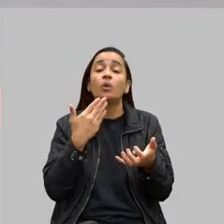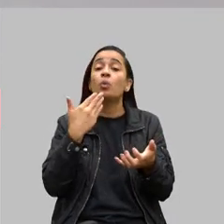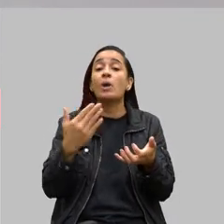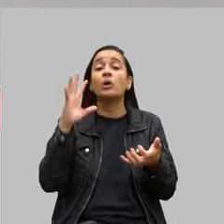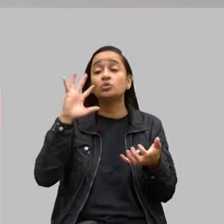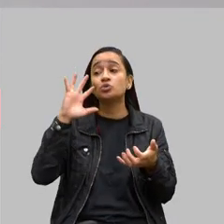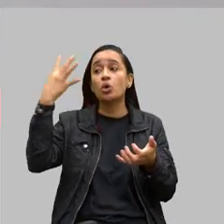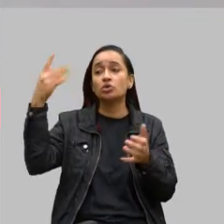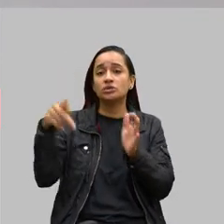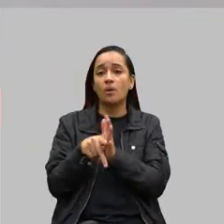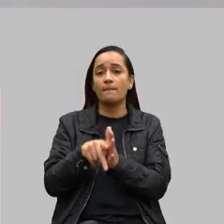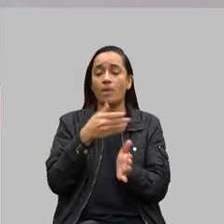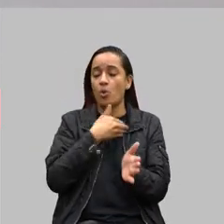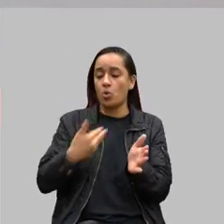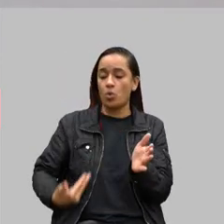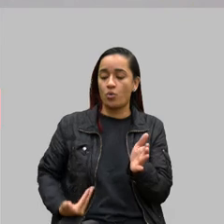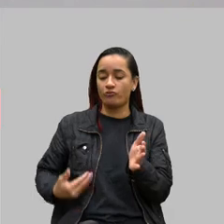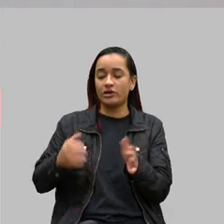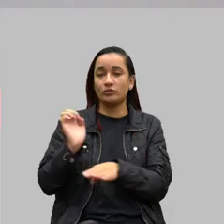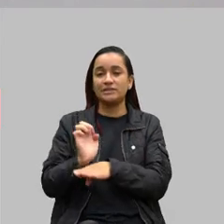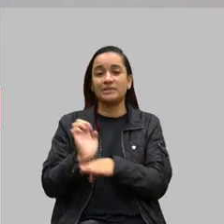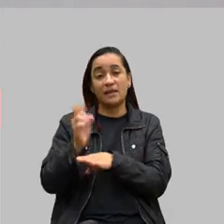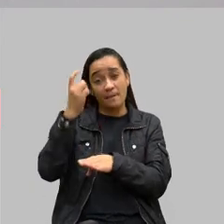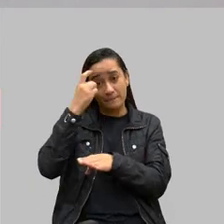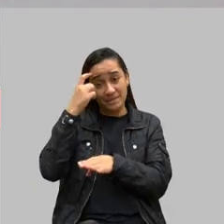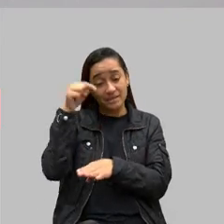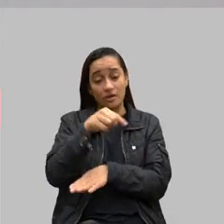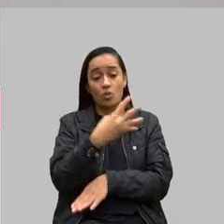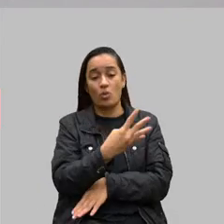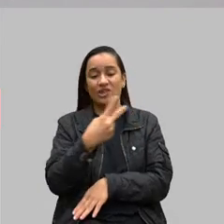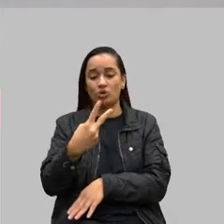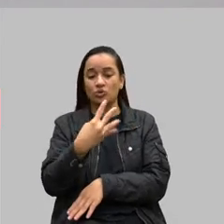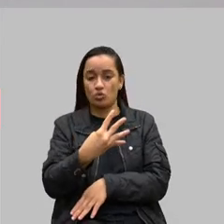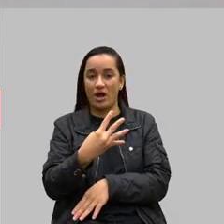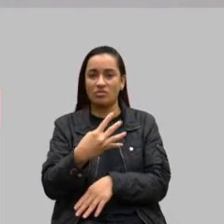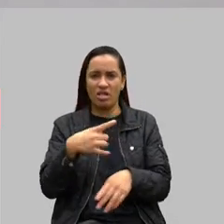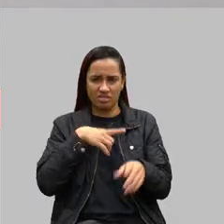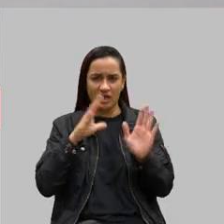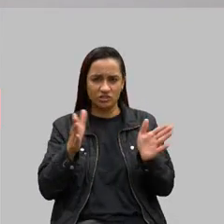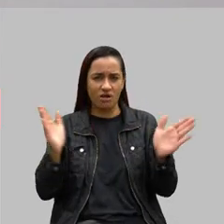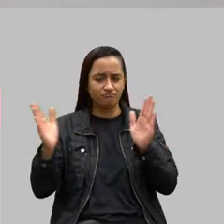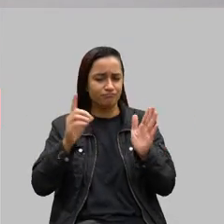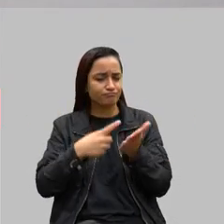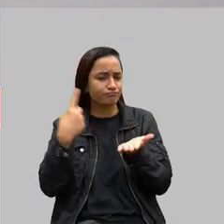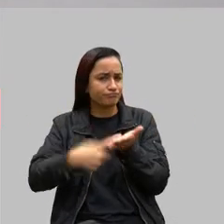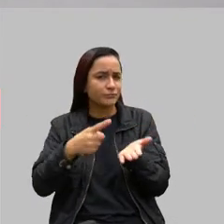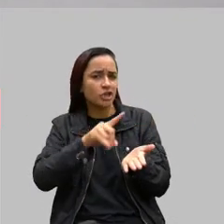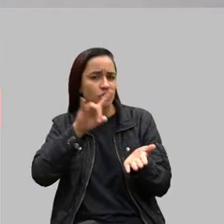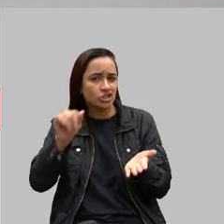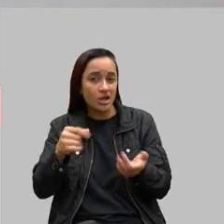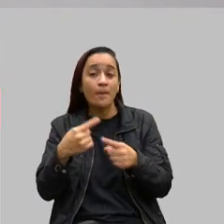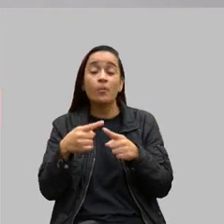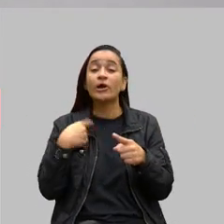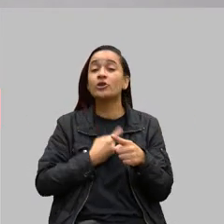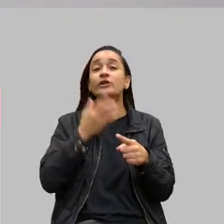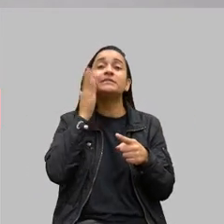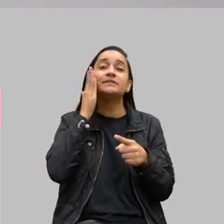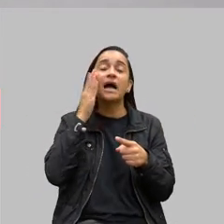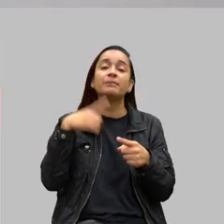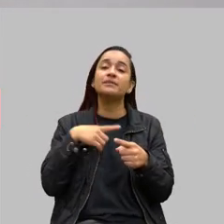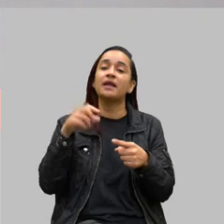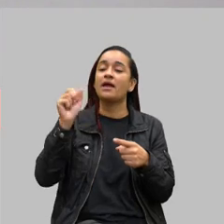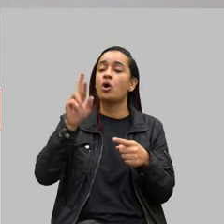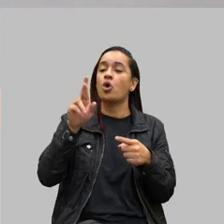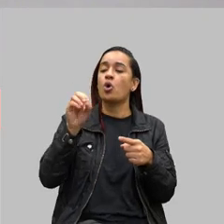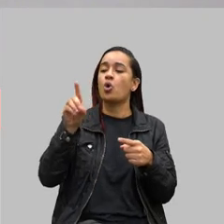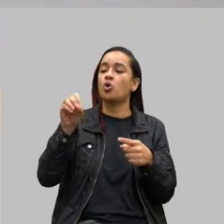do Estado para 424 e uma data prevista né a gente sabe que tem um anel rodoviário que tá o é o rodo anel